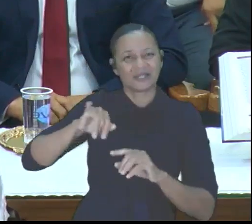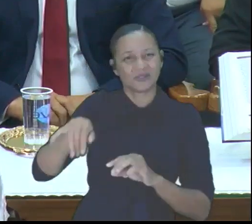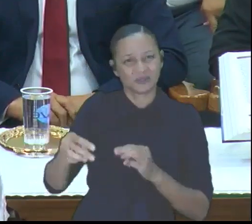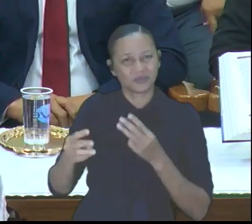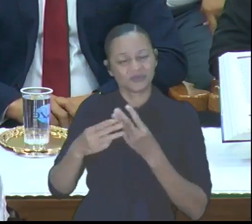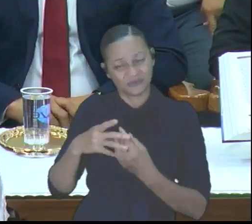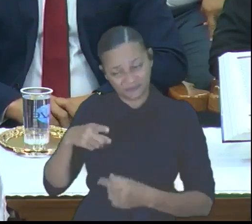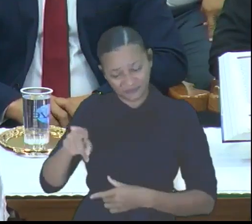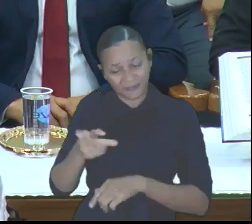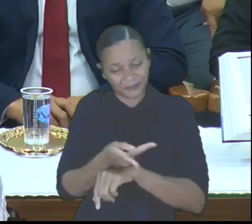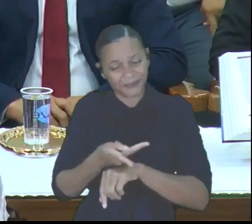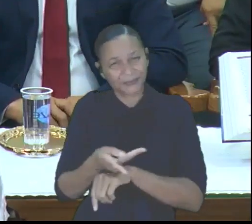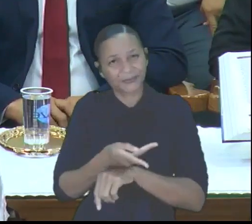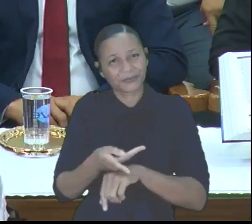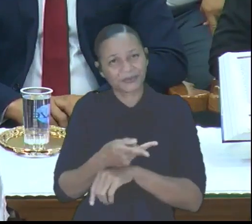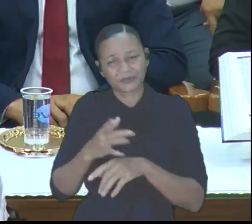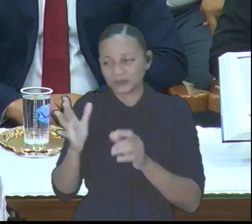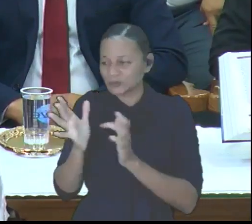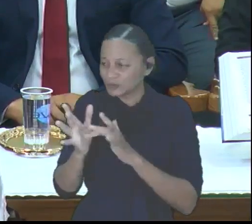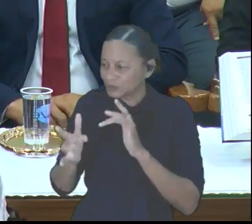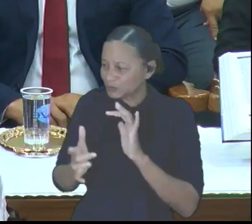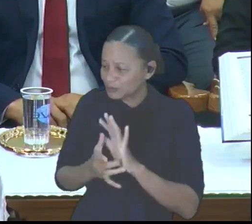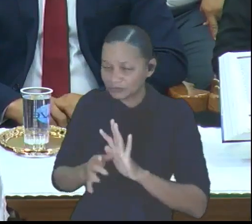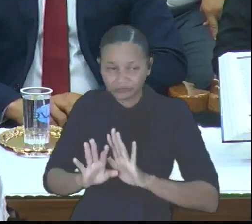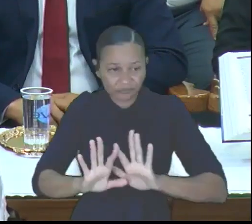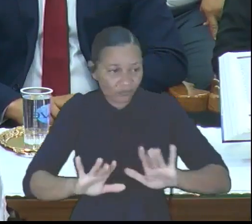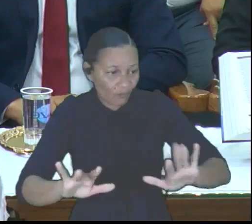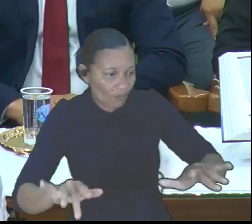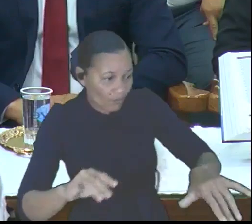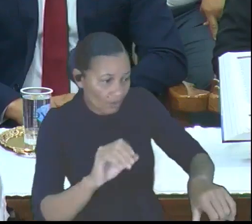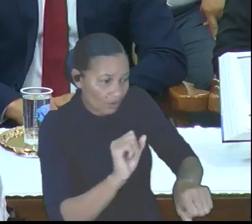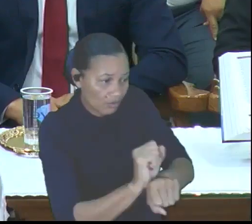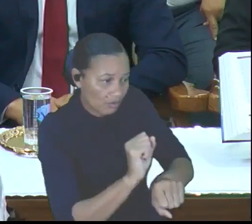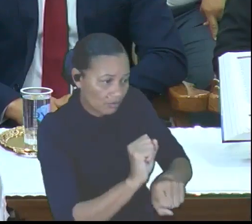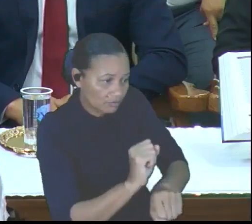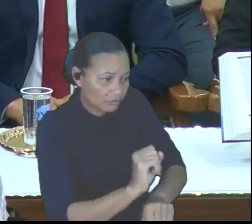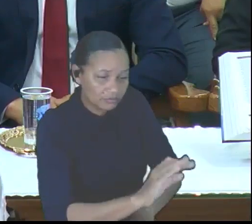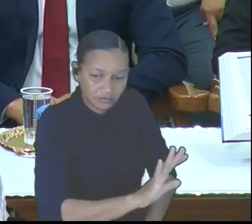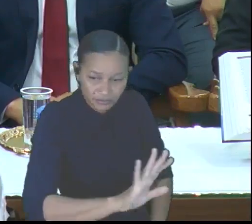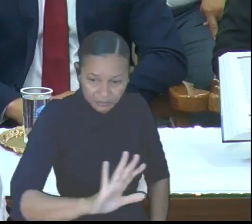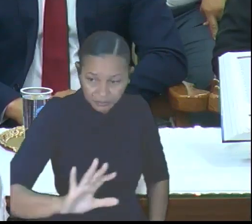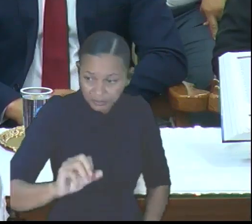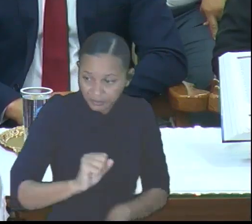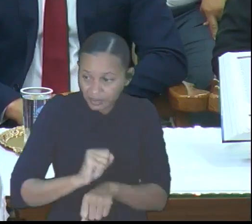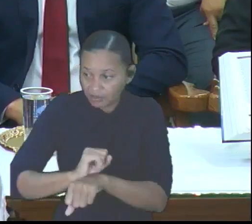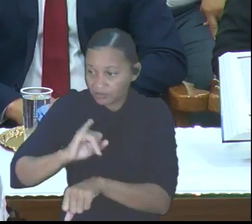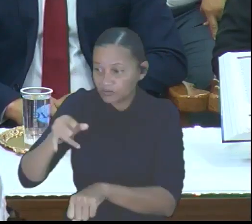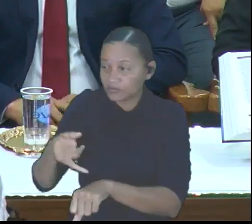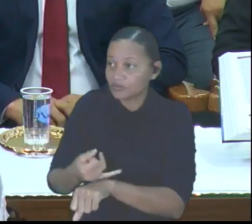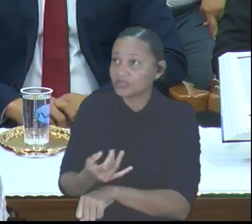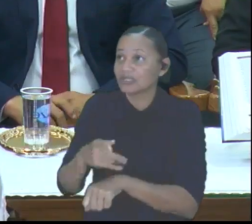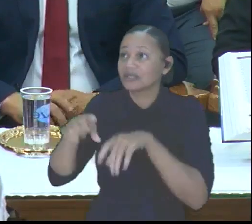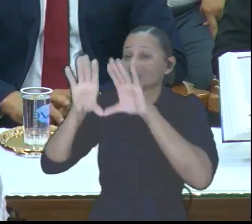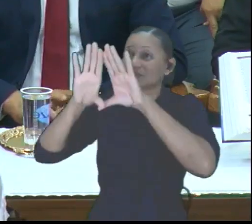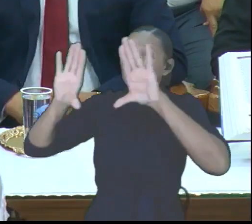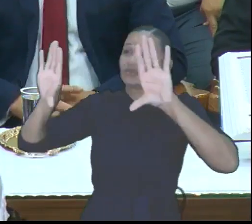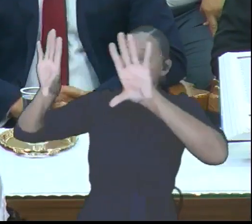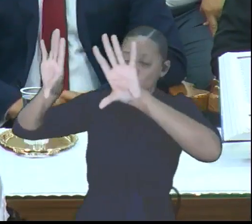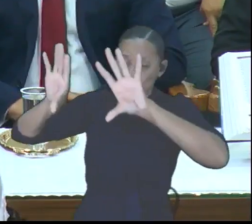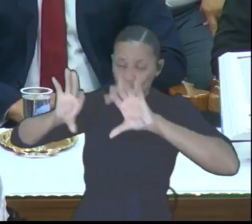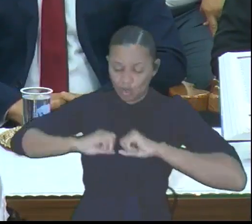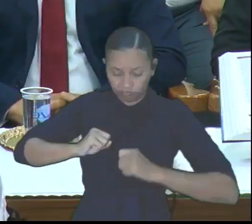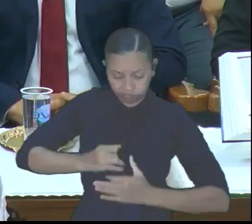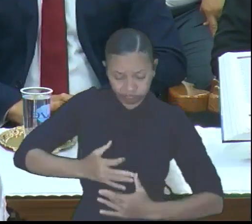culto. Quando Jesus disse, espera em Jerusalém até que do alto sejais